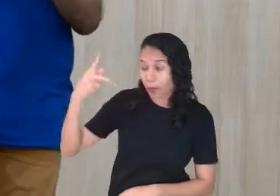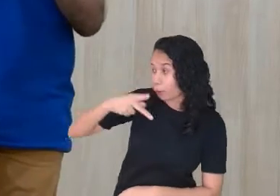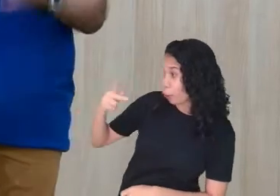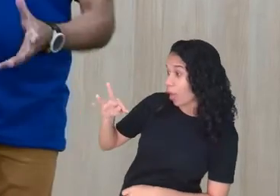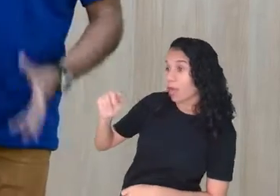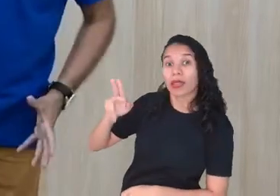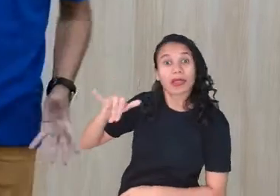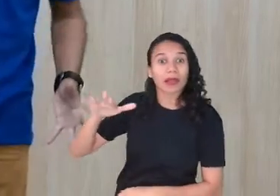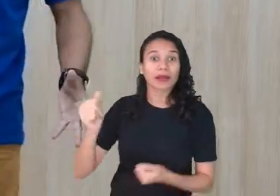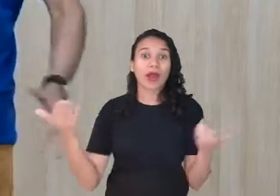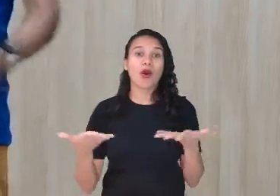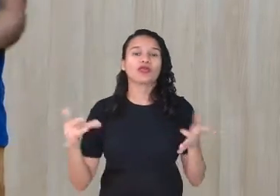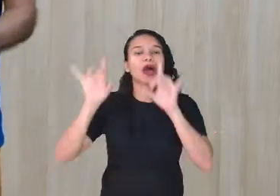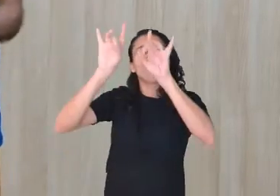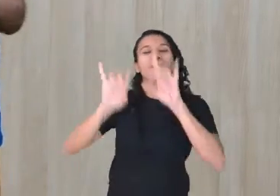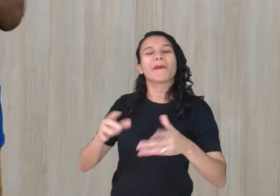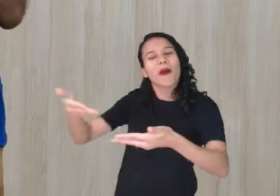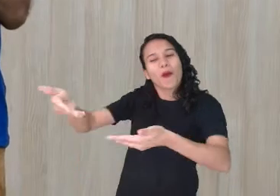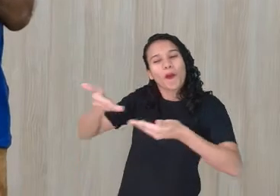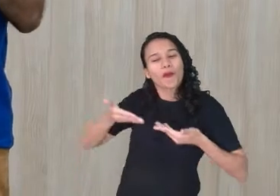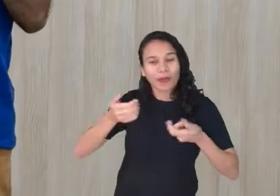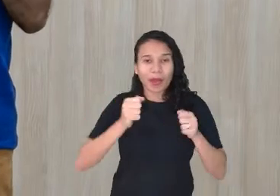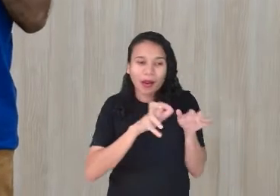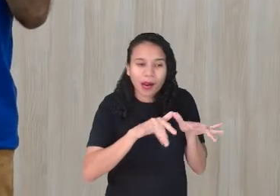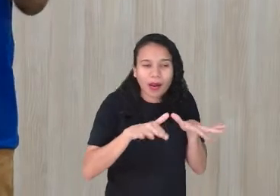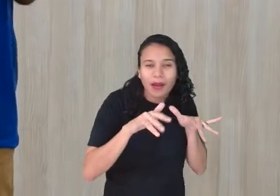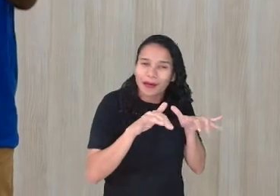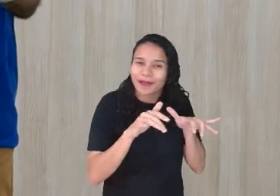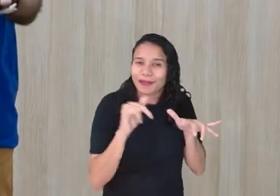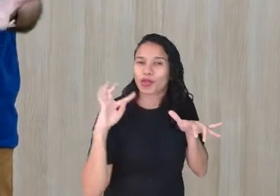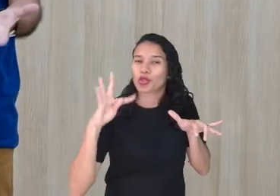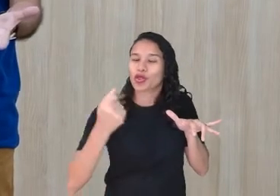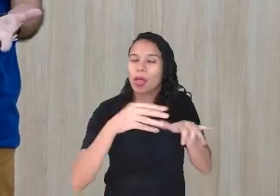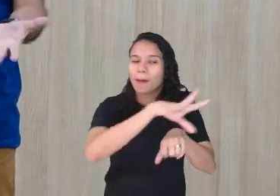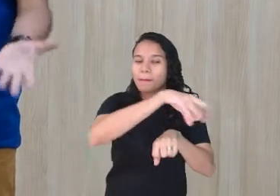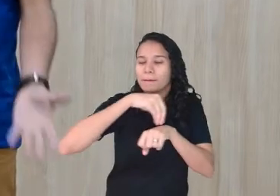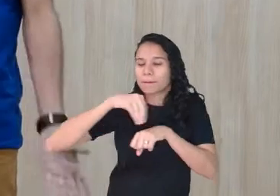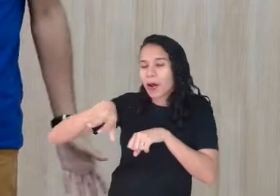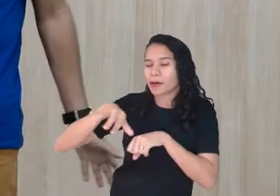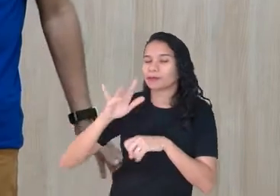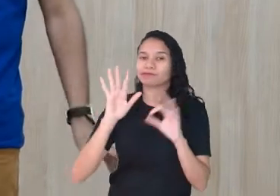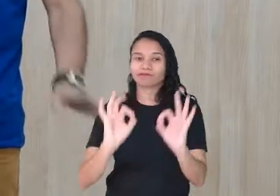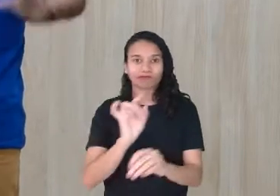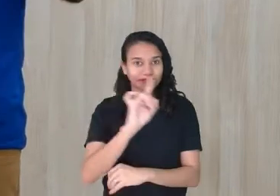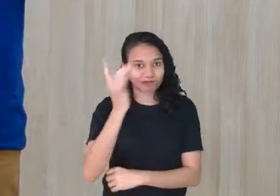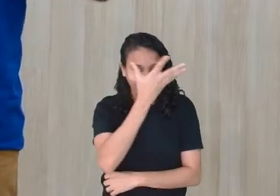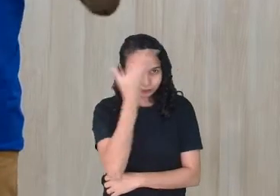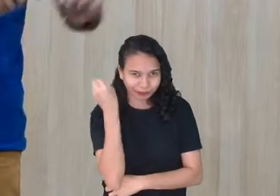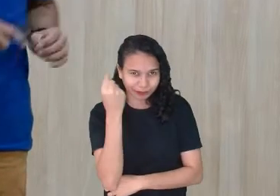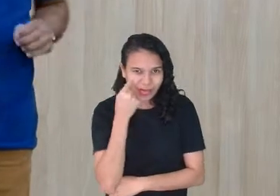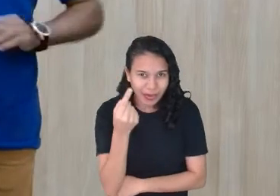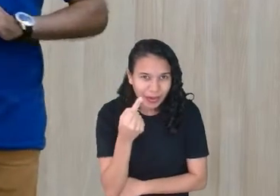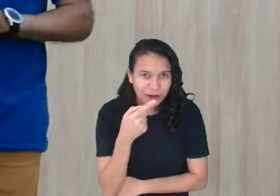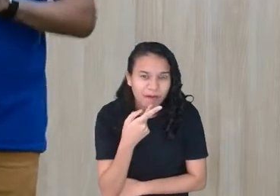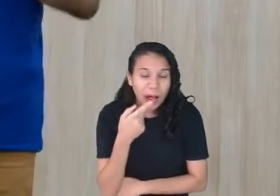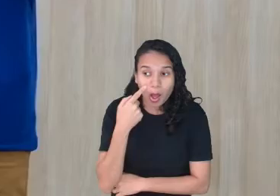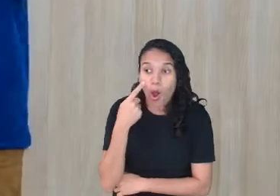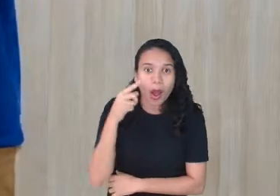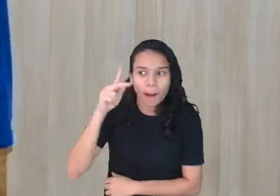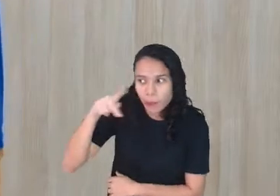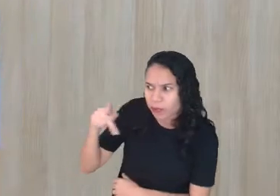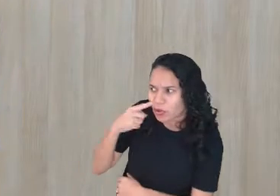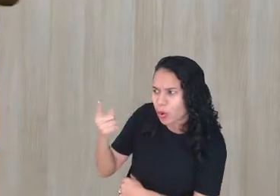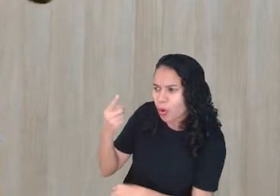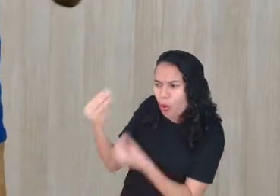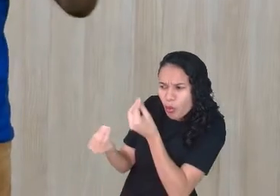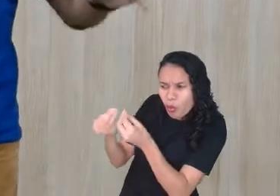hoje como minha convidada aqui no chat para passar para mim todas as informações de vocês, tá bom? Então não esquece de dizer lá, ó, Ricardinho, isso aqui